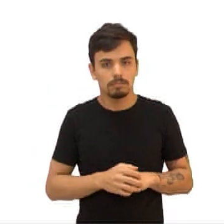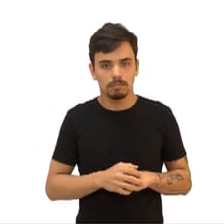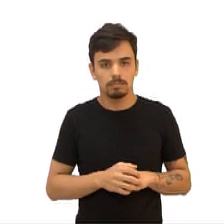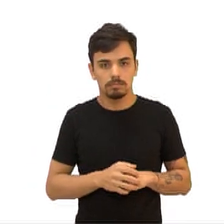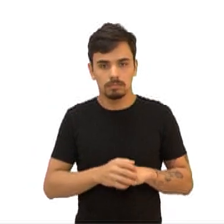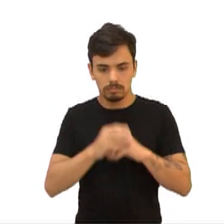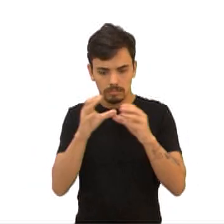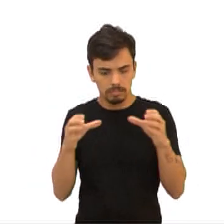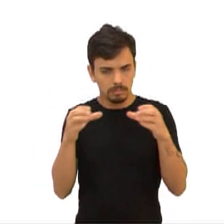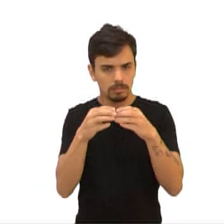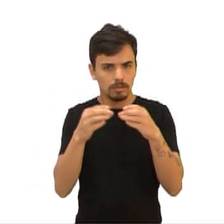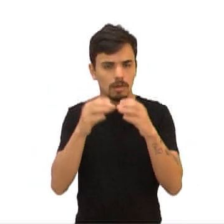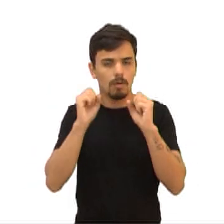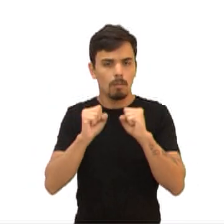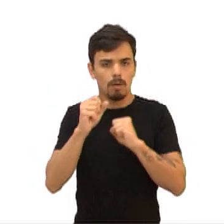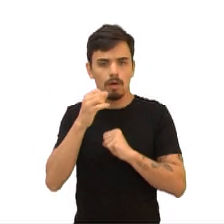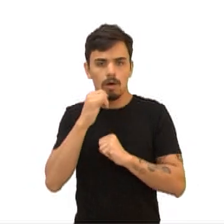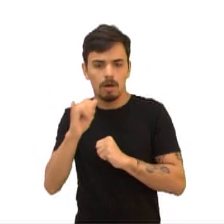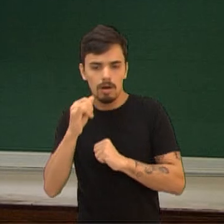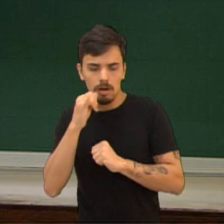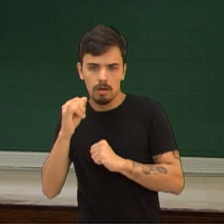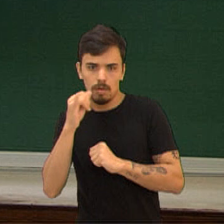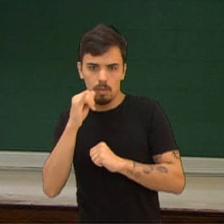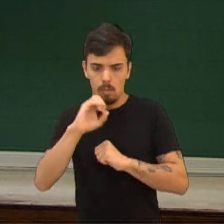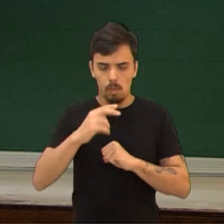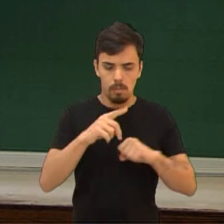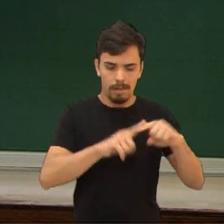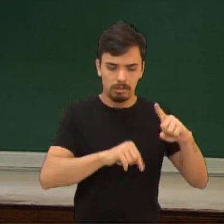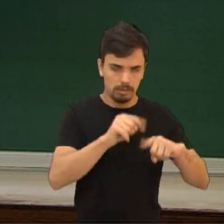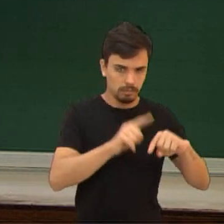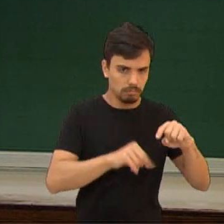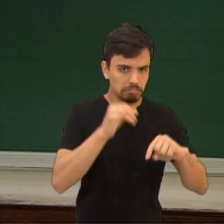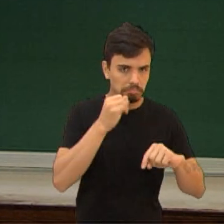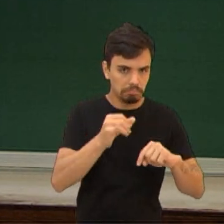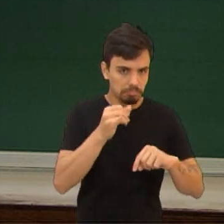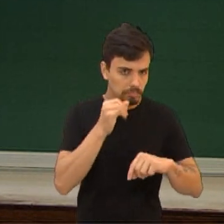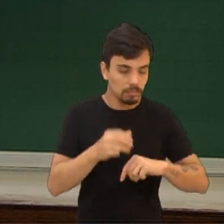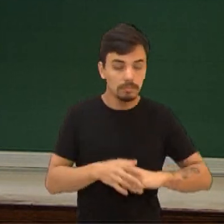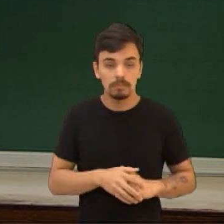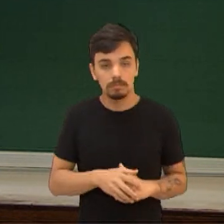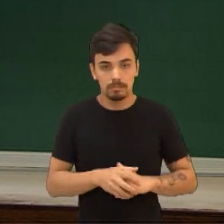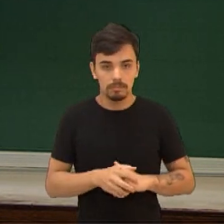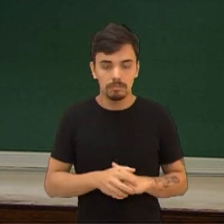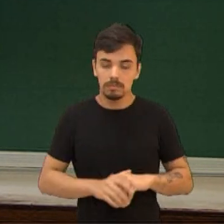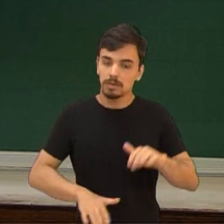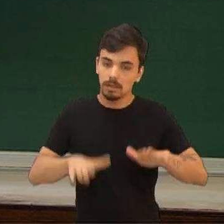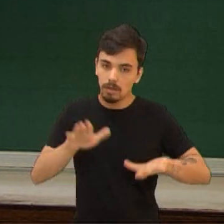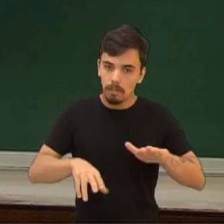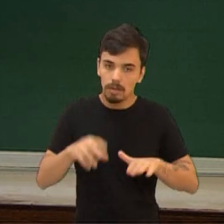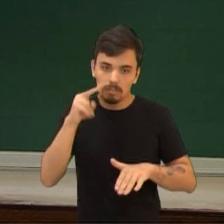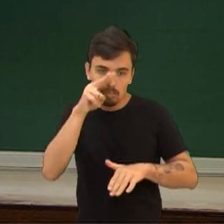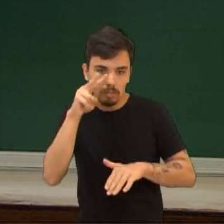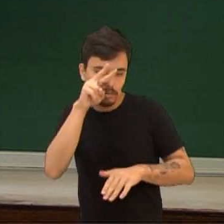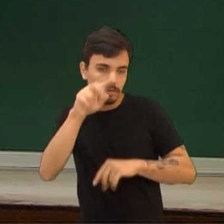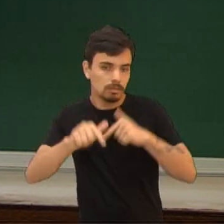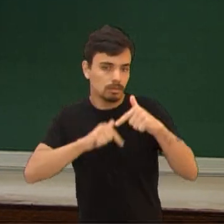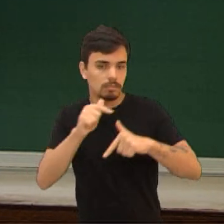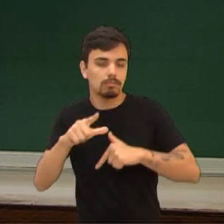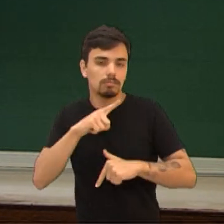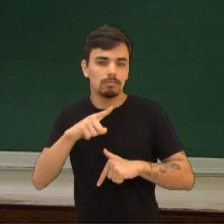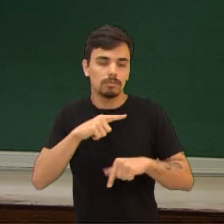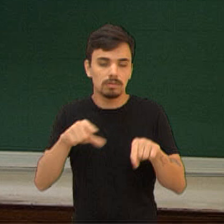componentes que podem ser eletrônicos ou elétricos, né, depende da potência, né, trabalhada. E